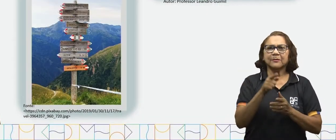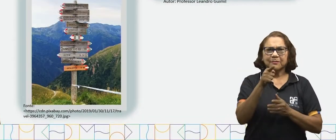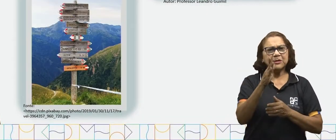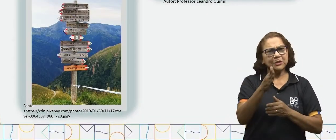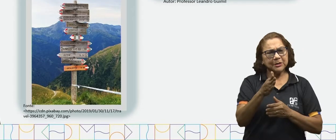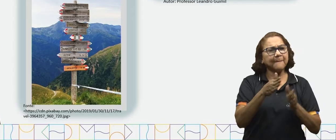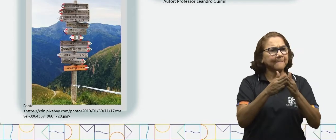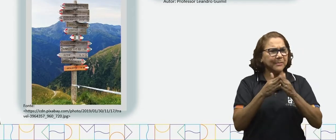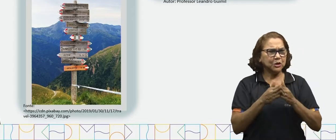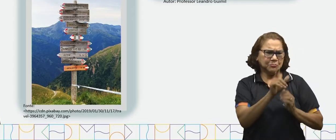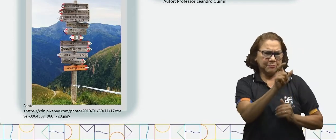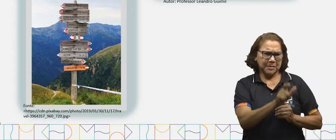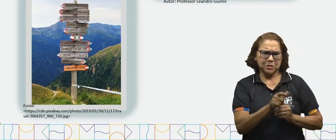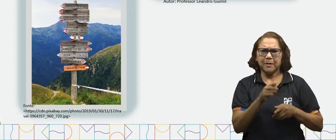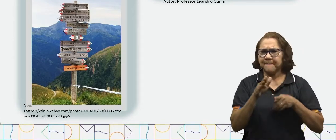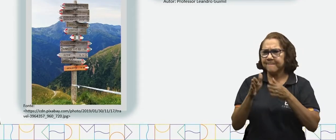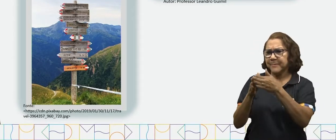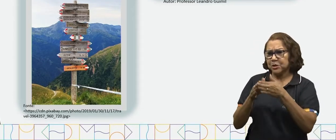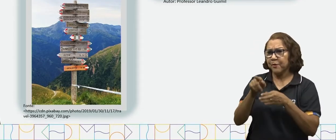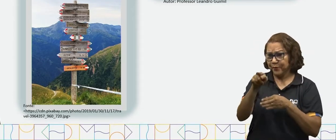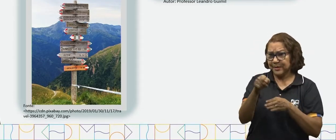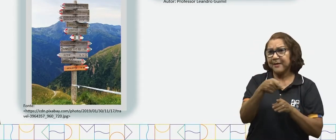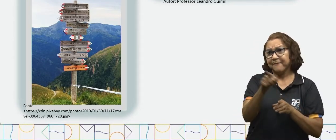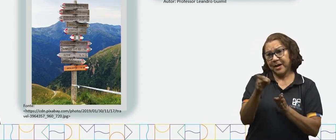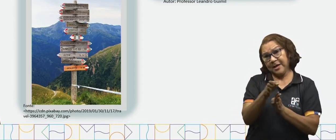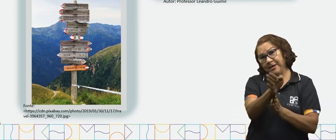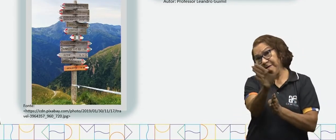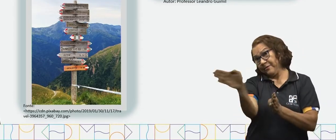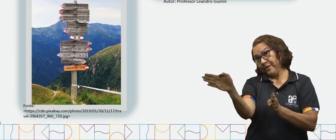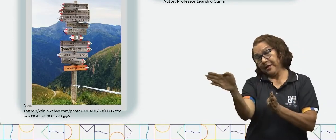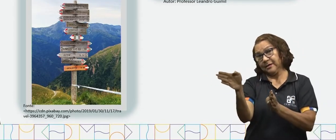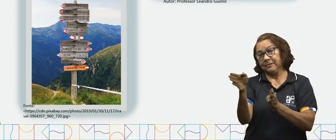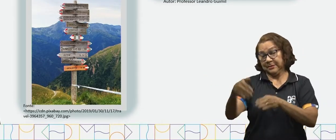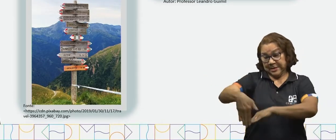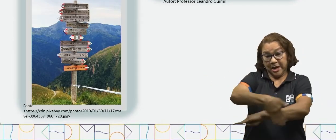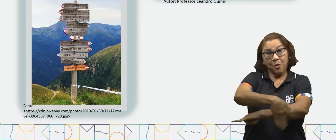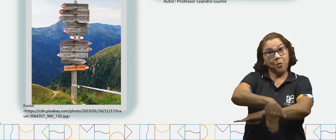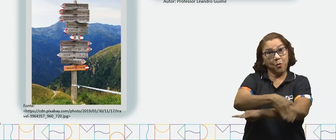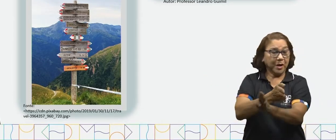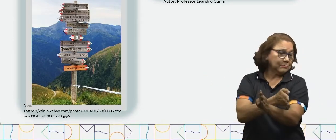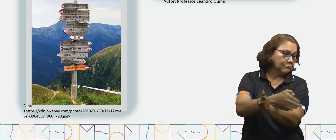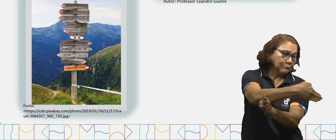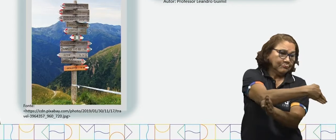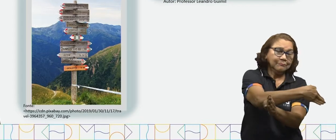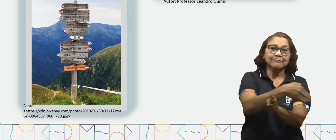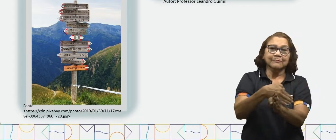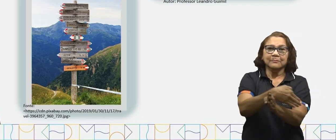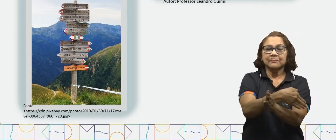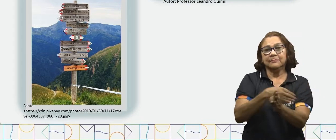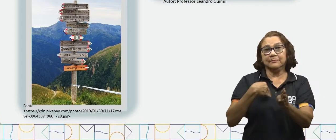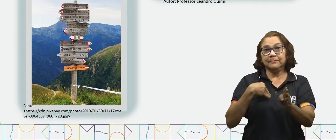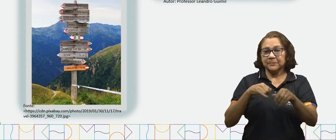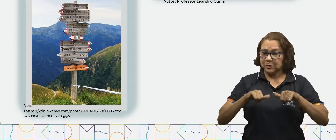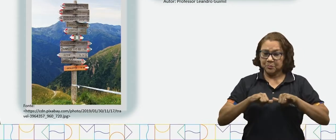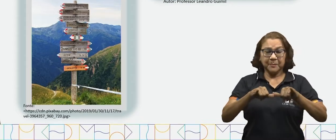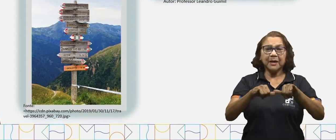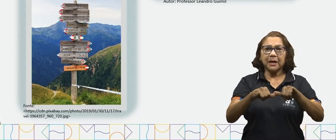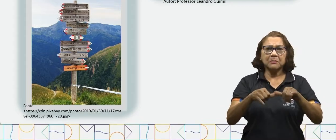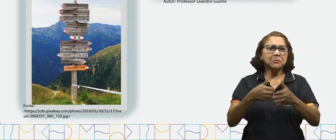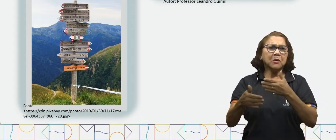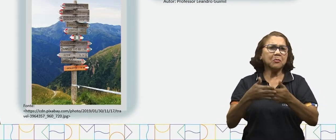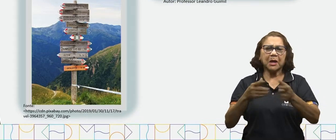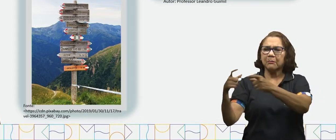já pediram para você virar à direita ou à esquerda, na rua da padaria, do supermercado ou de qualquer